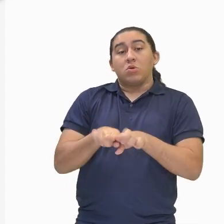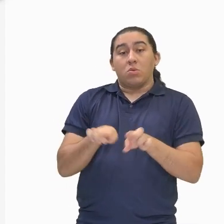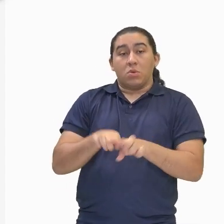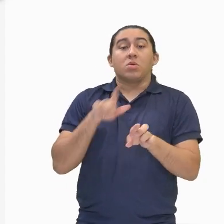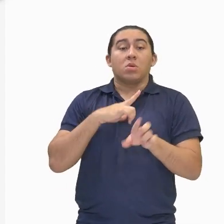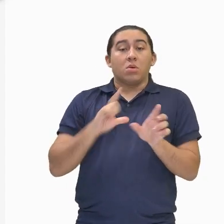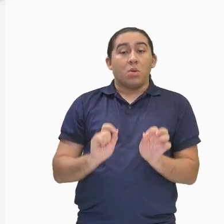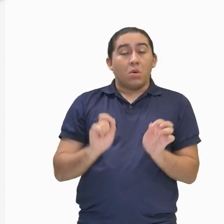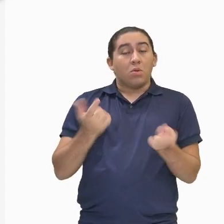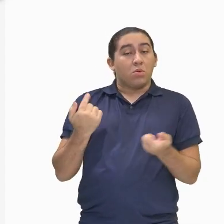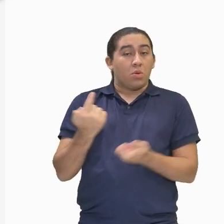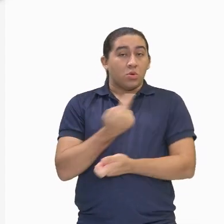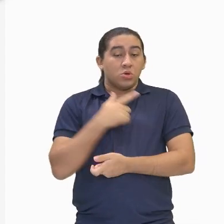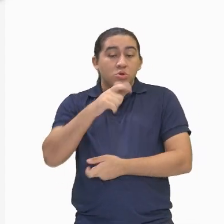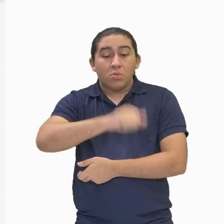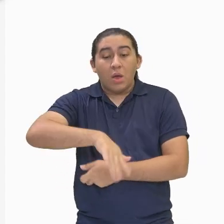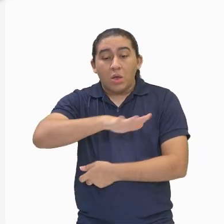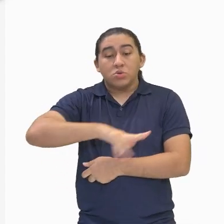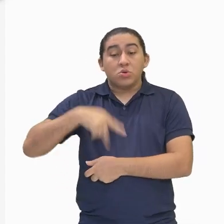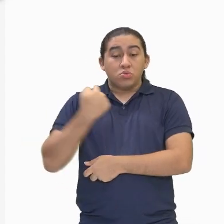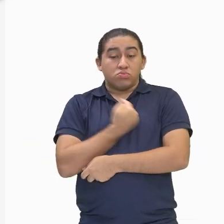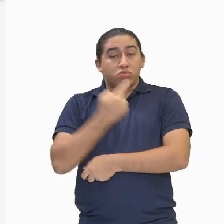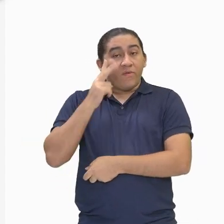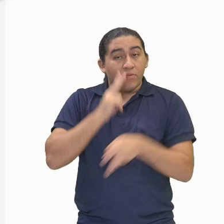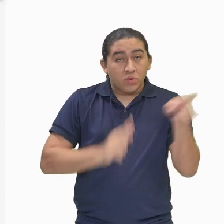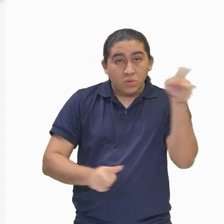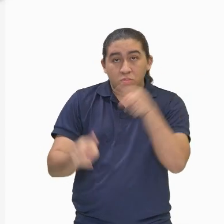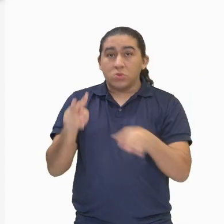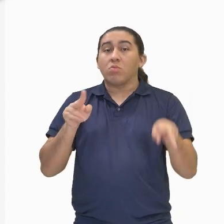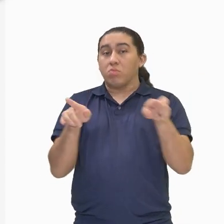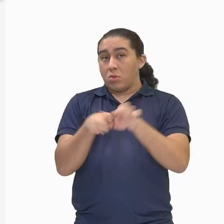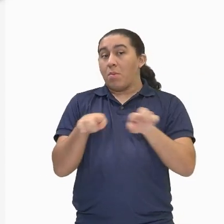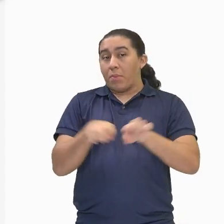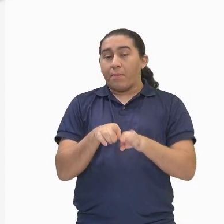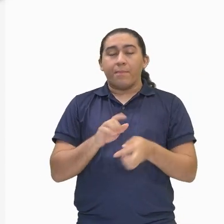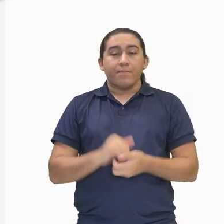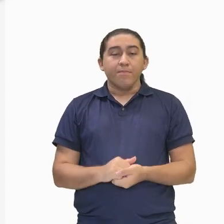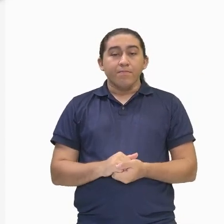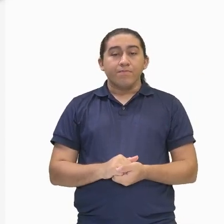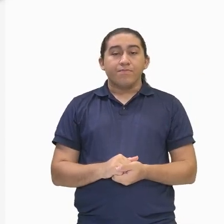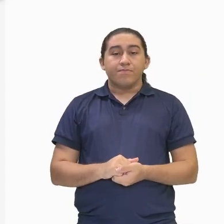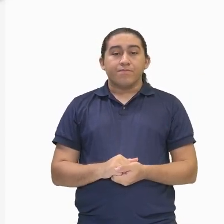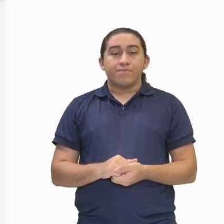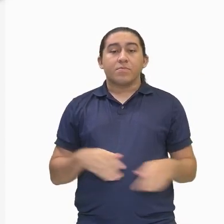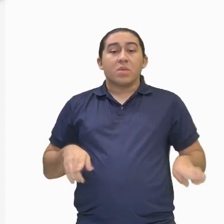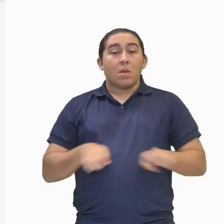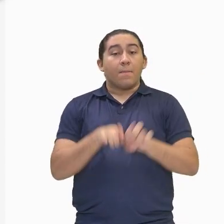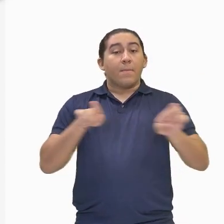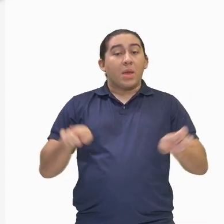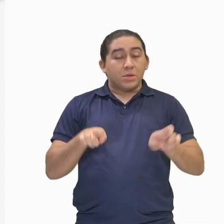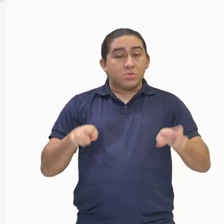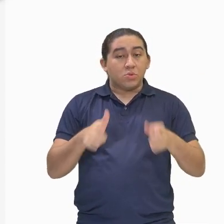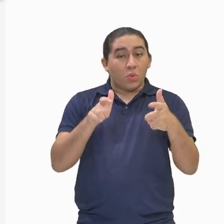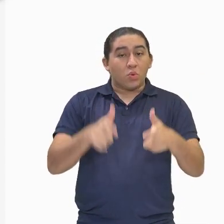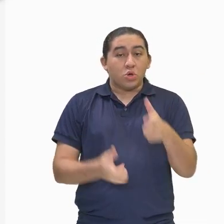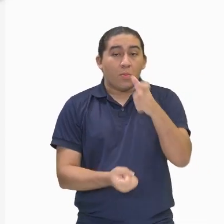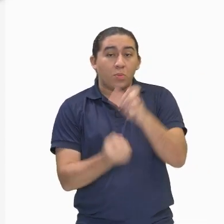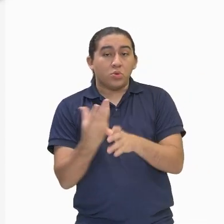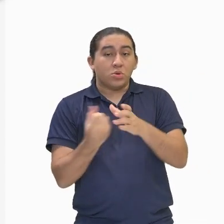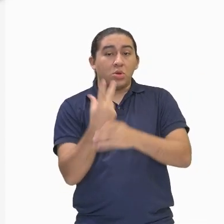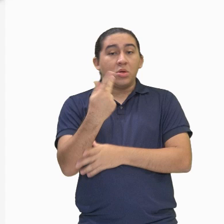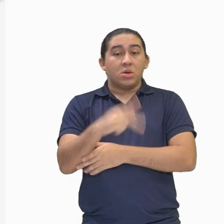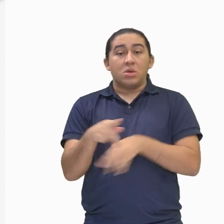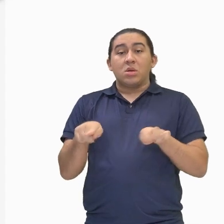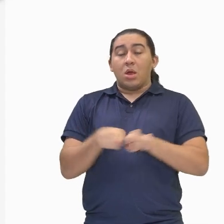ali observando uma usina hidrelétrica. Porém, a sua produção é também feita nas